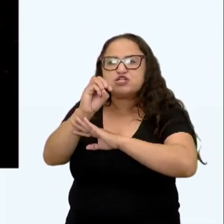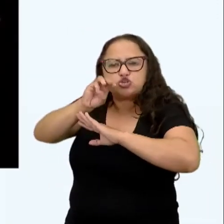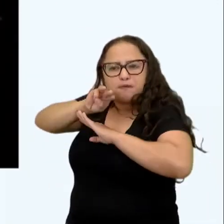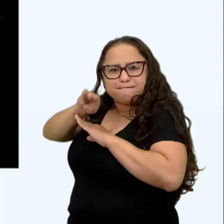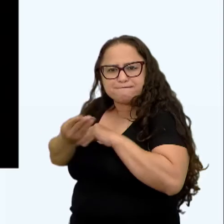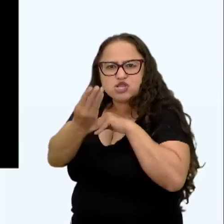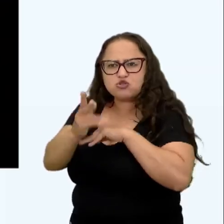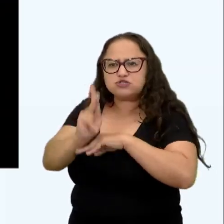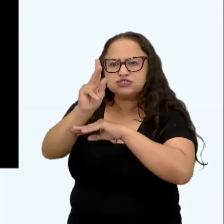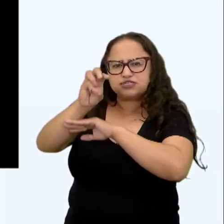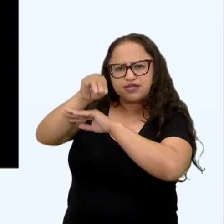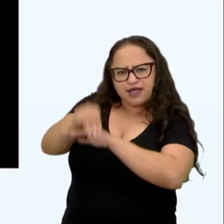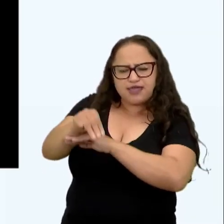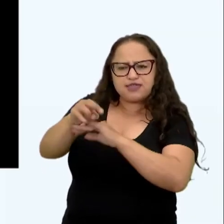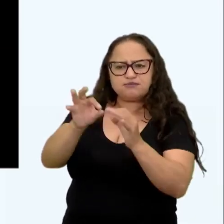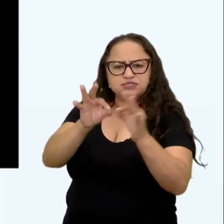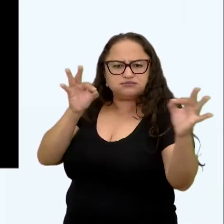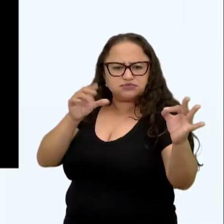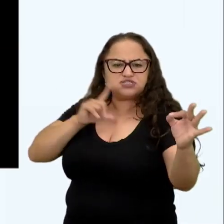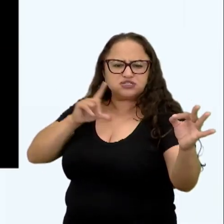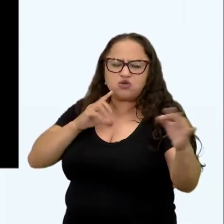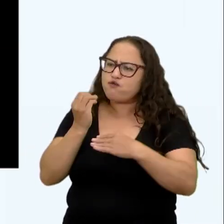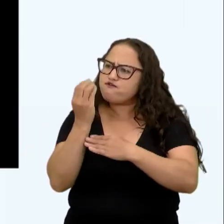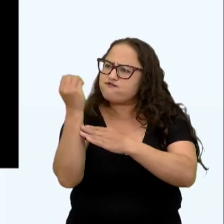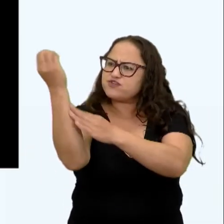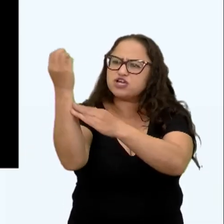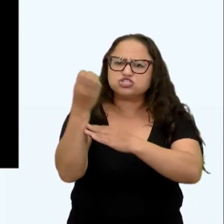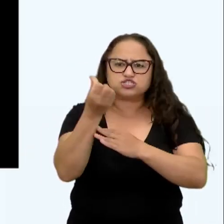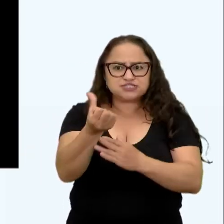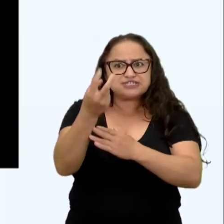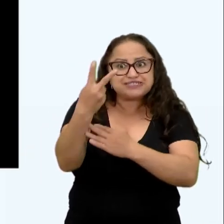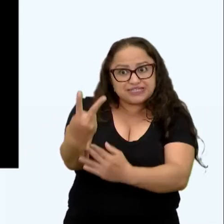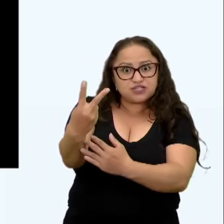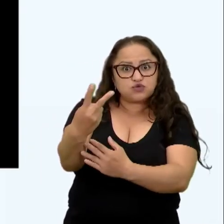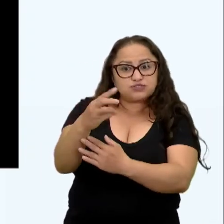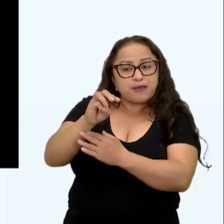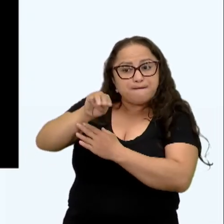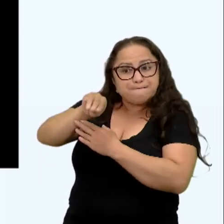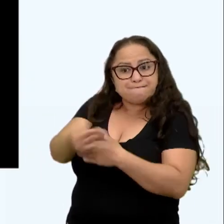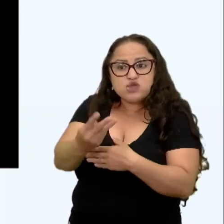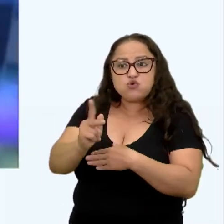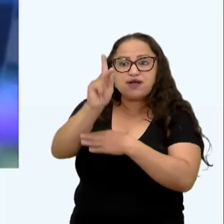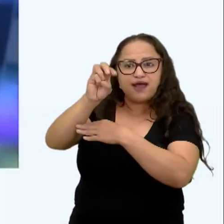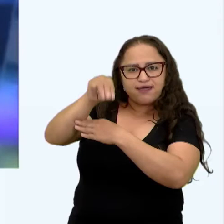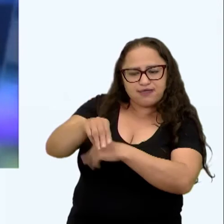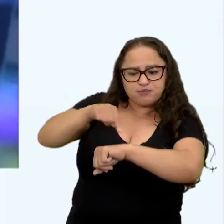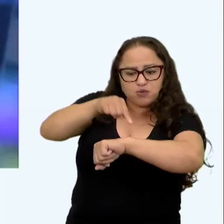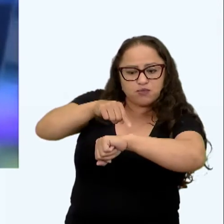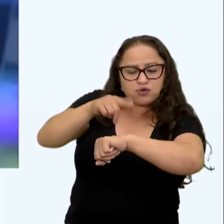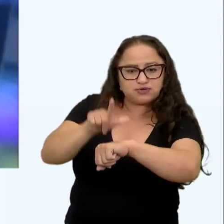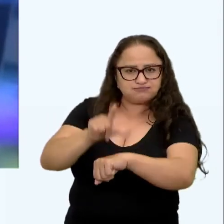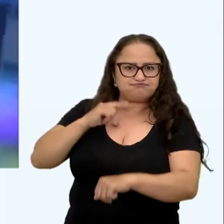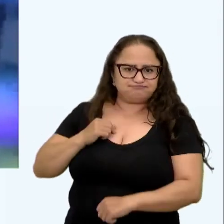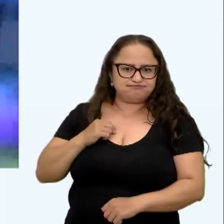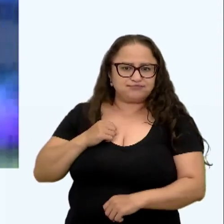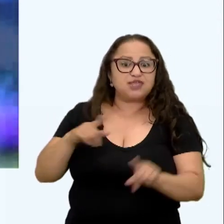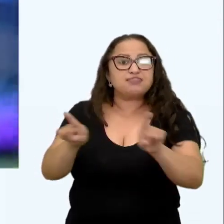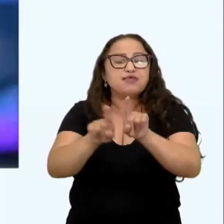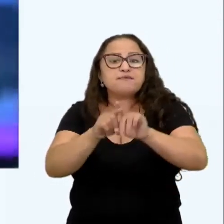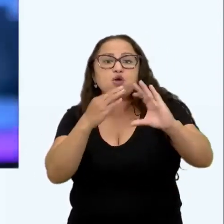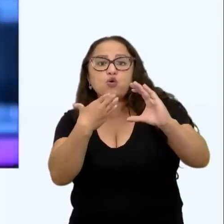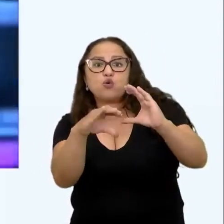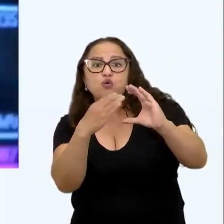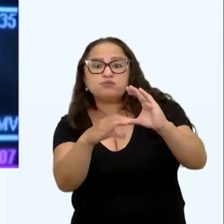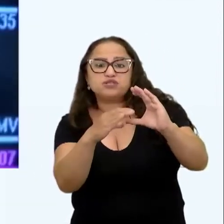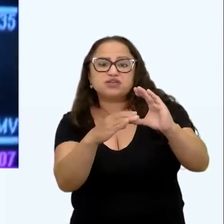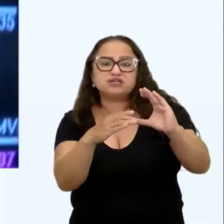de quilômetros de distância e viaja a uma velocidade de 62 mil quilômetros por hora. Os transmissores da rede espacial da NASA